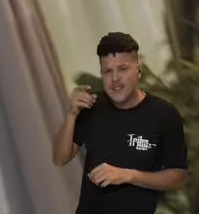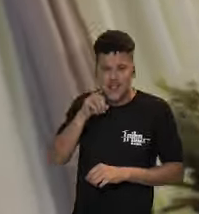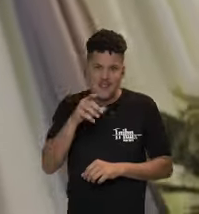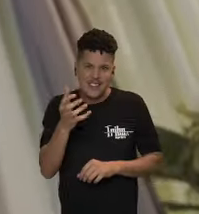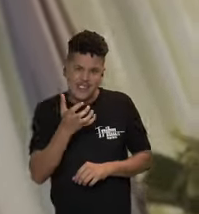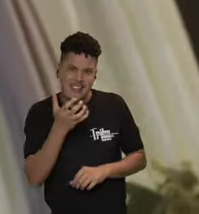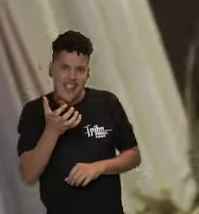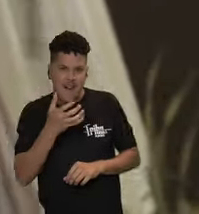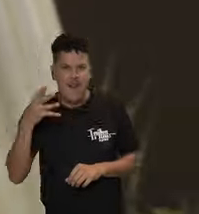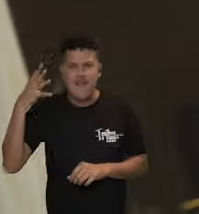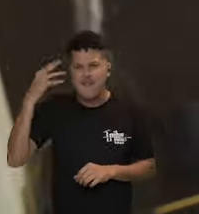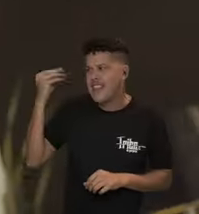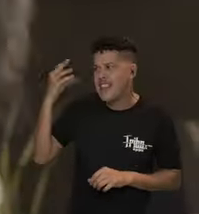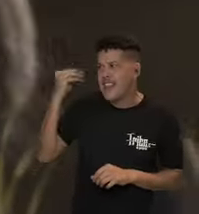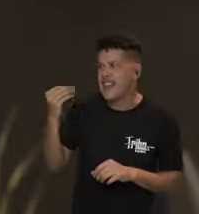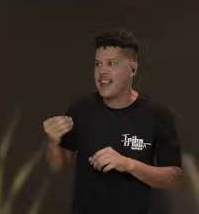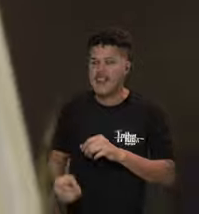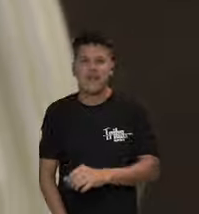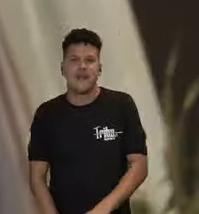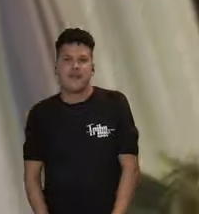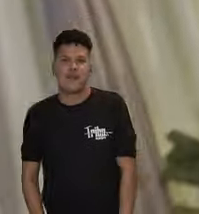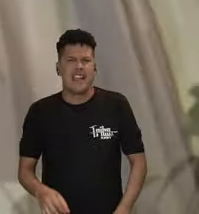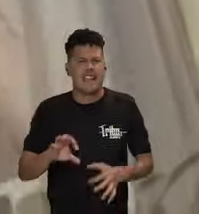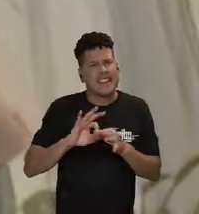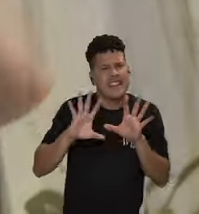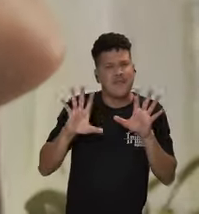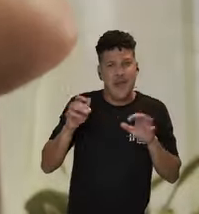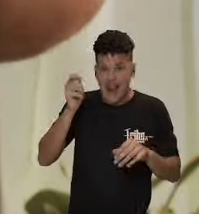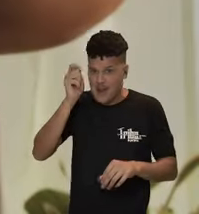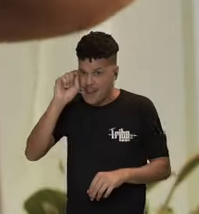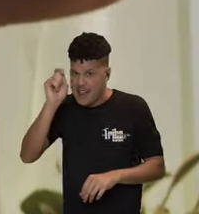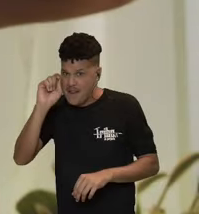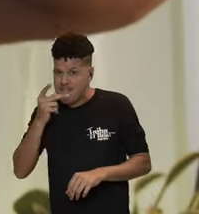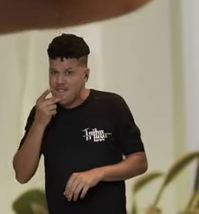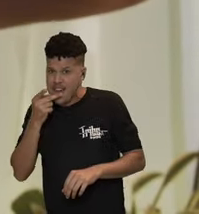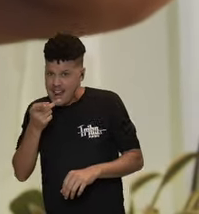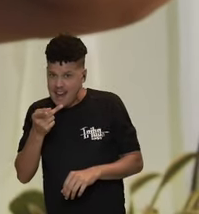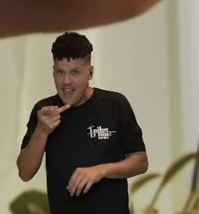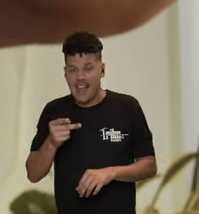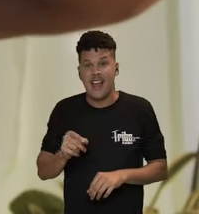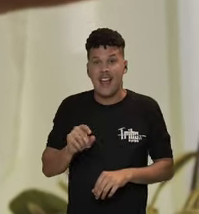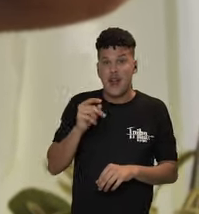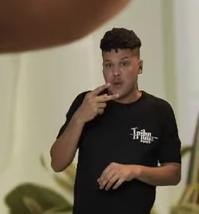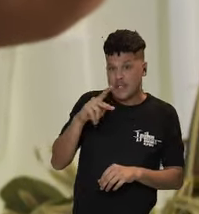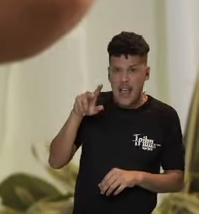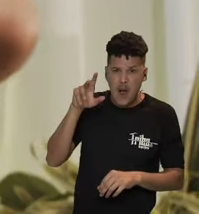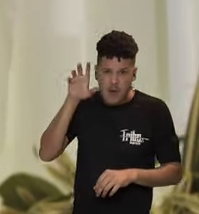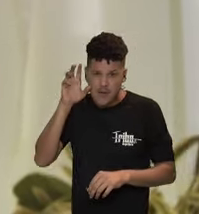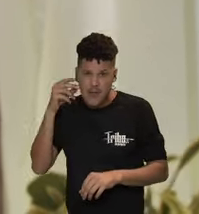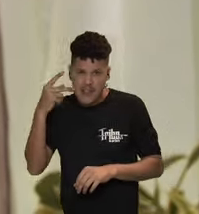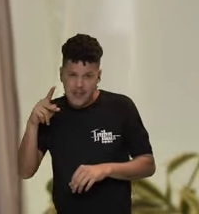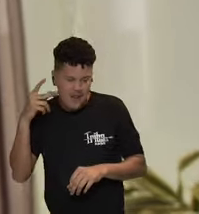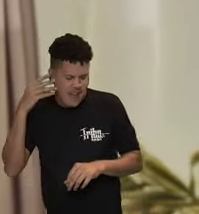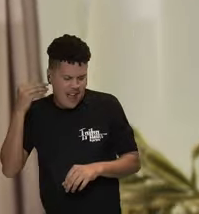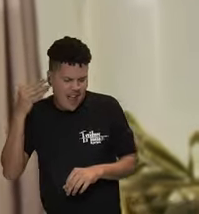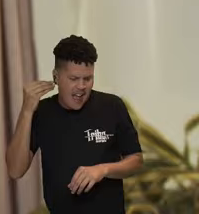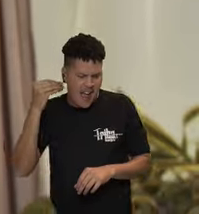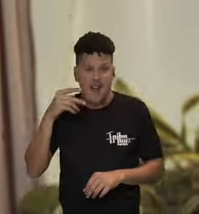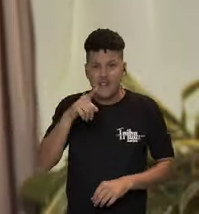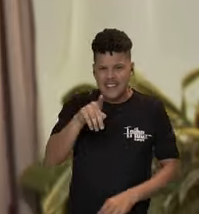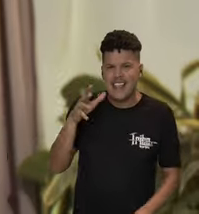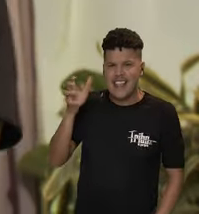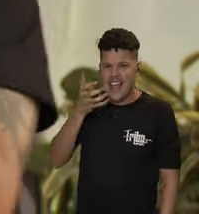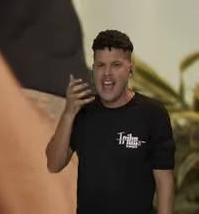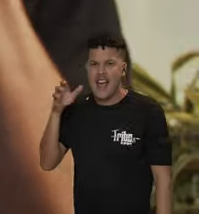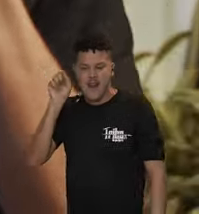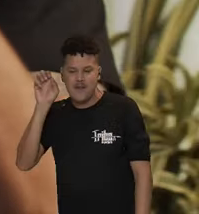falar o que você quer ouvir. Então deixa o maloqueiro aqui falar no seu ouvido o que você quer